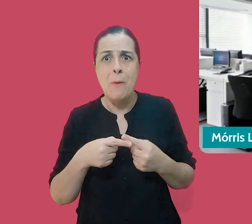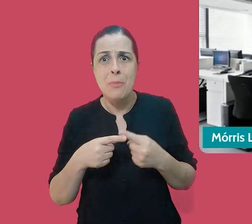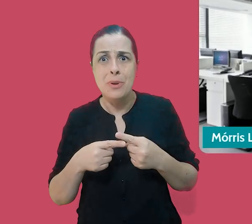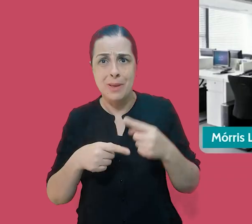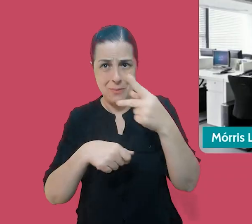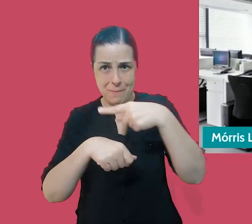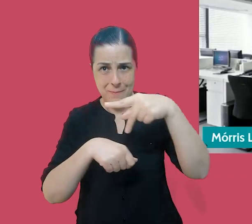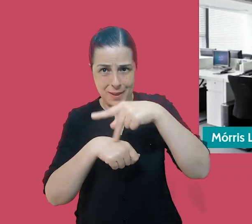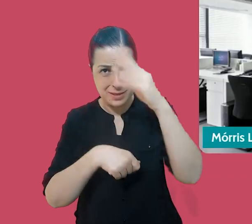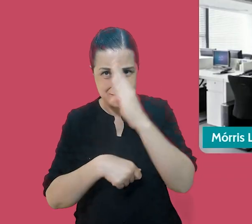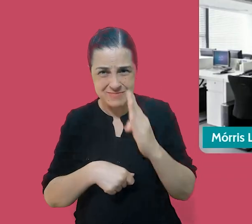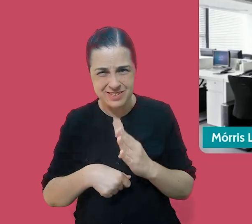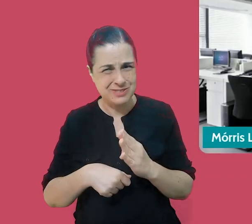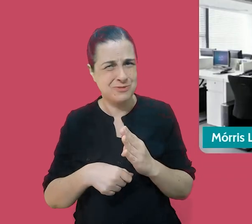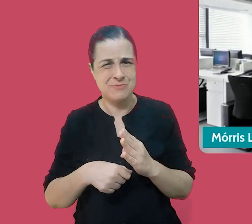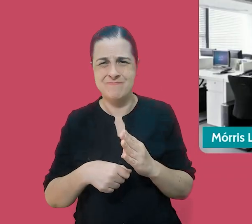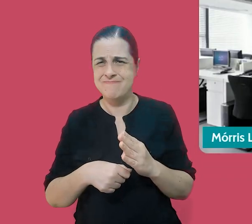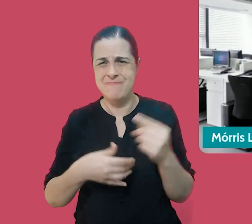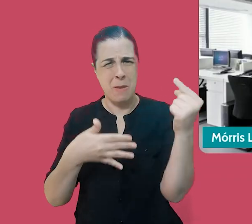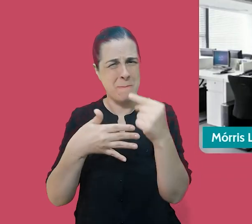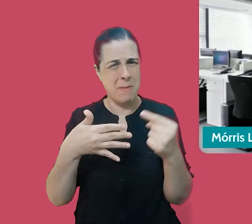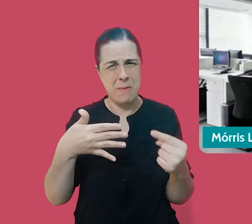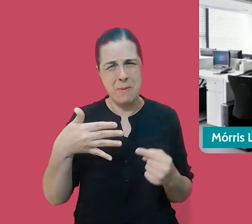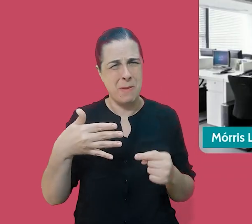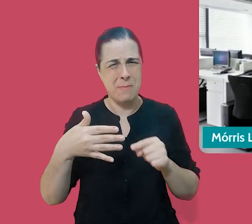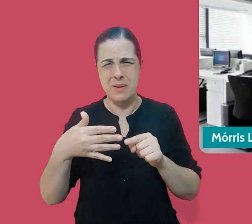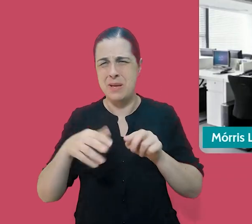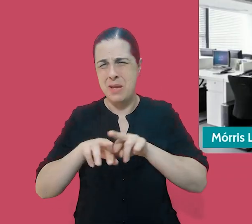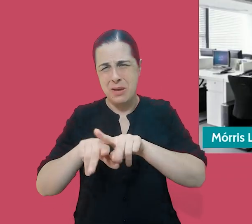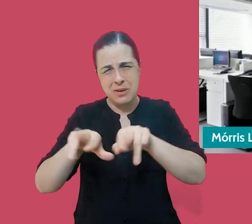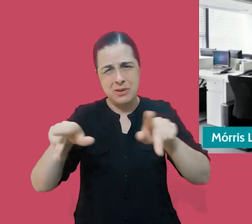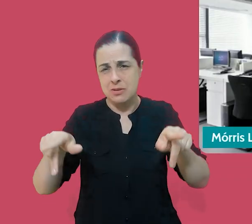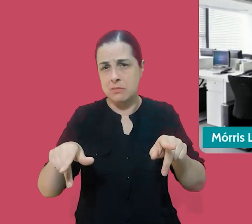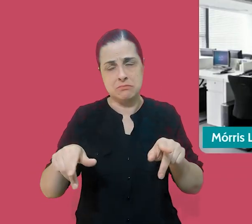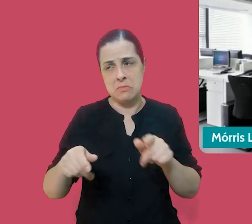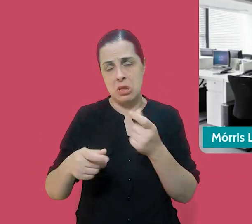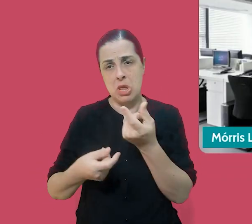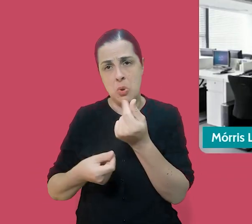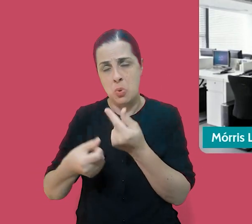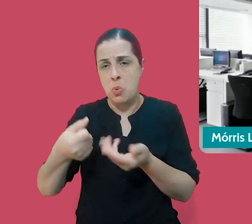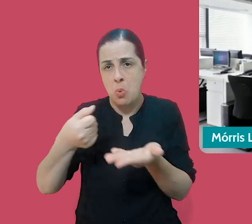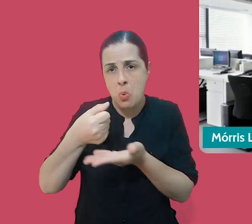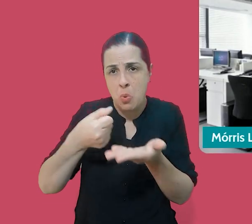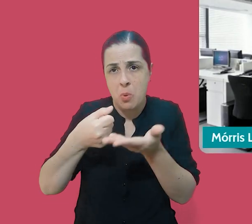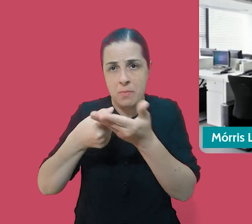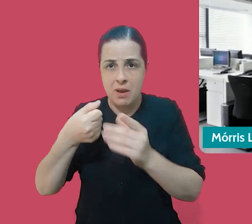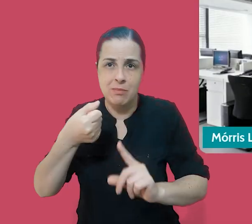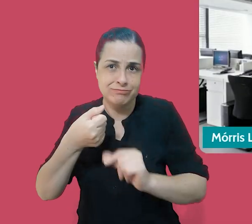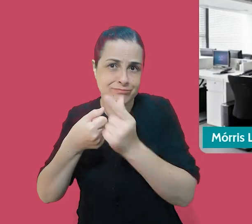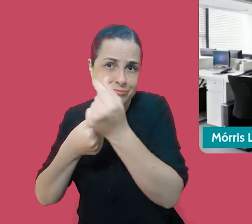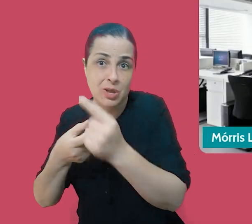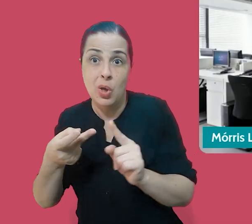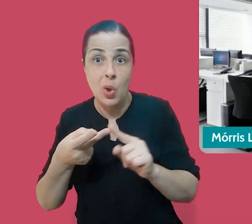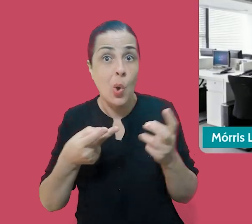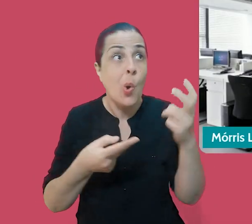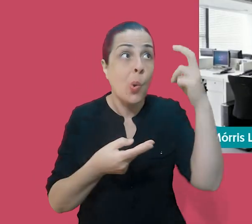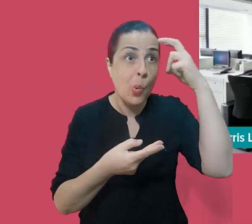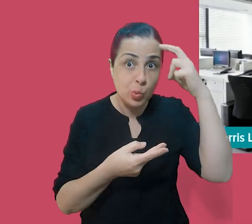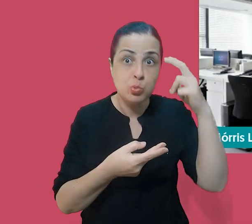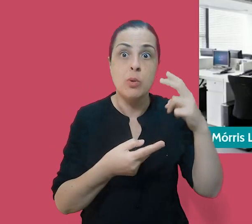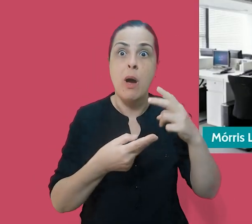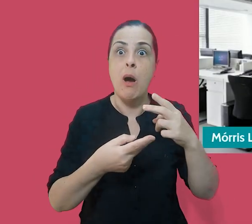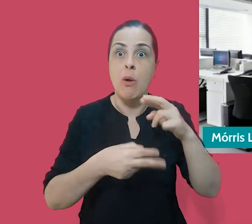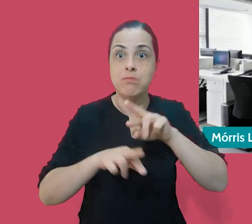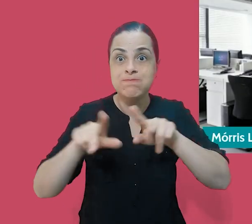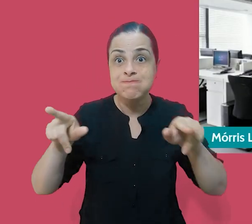em diversos aspectos, a questão econômica, cultural, etc., e ainda agora a gente está pegando um range ainda maior,